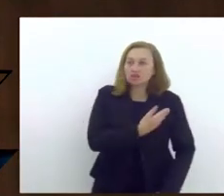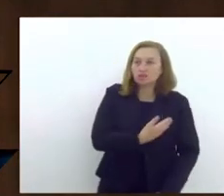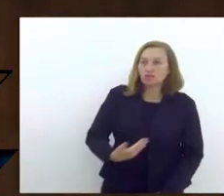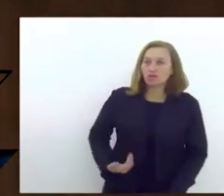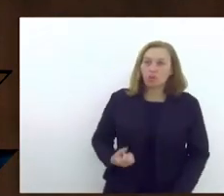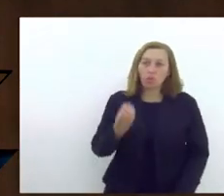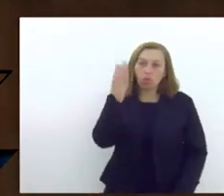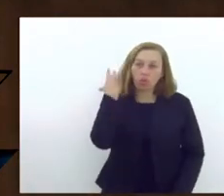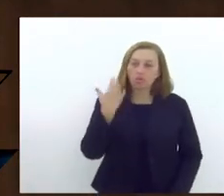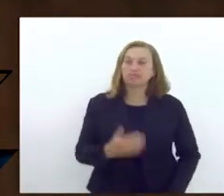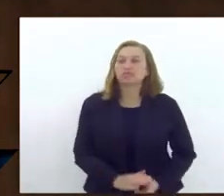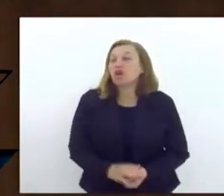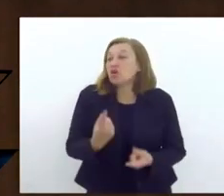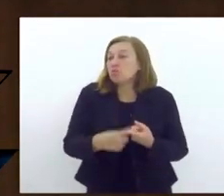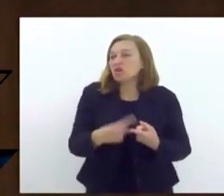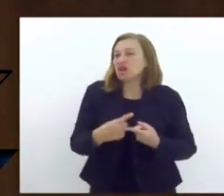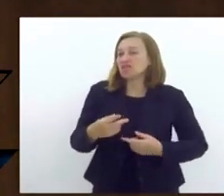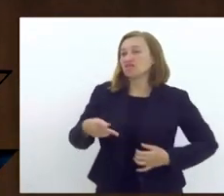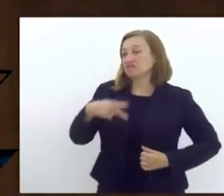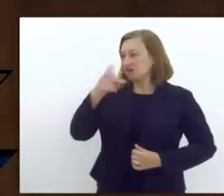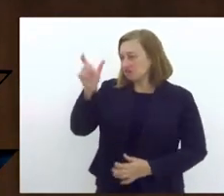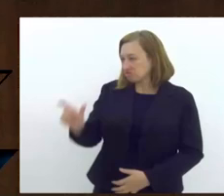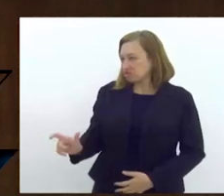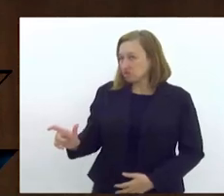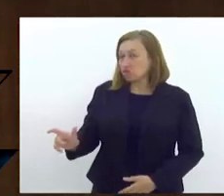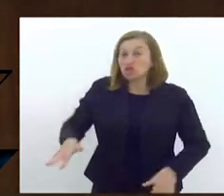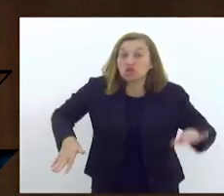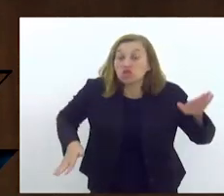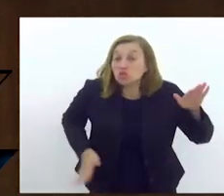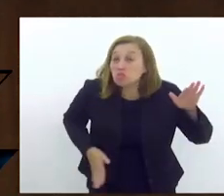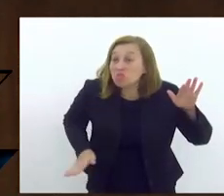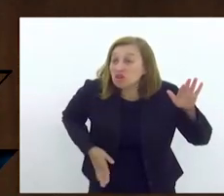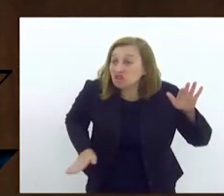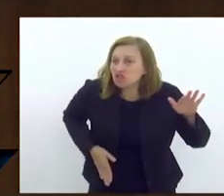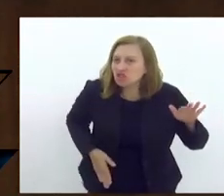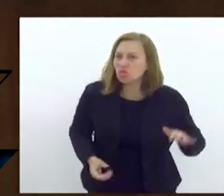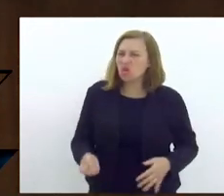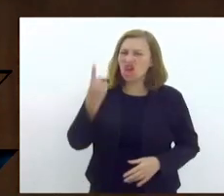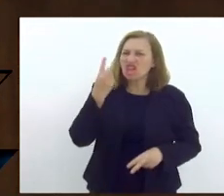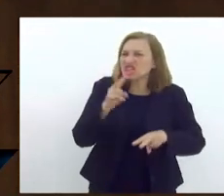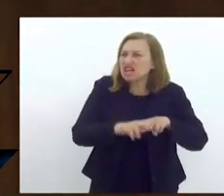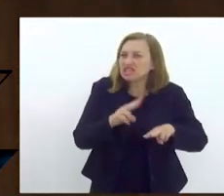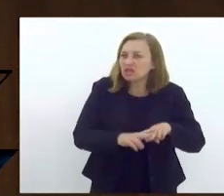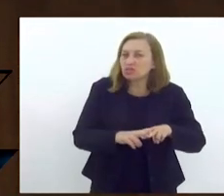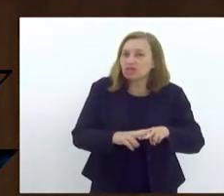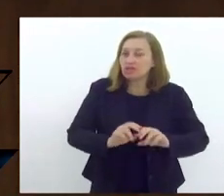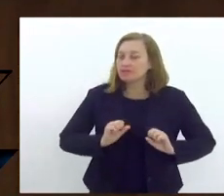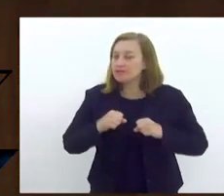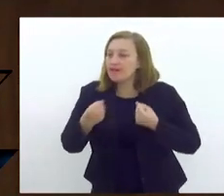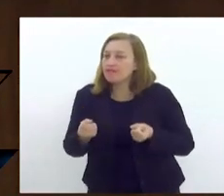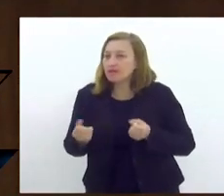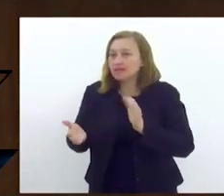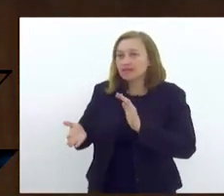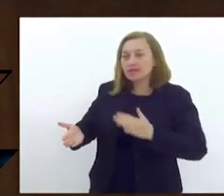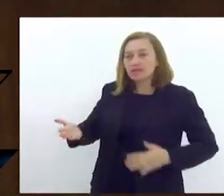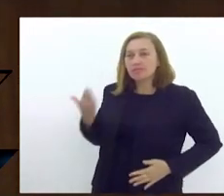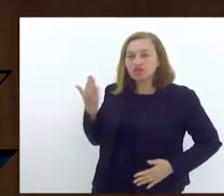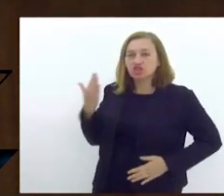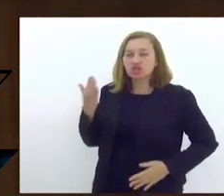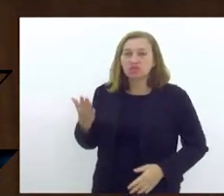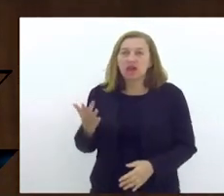no outro porque palavras vindo de um bandido ex condenado que defende vagabundo que fala que roubar um celular